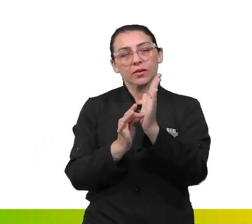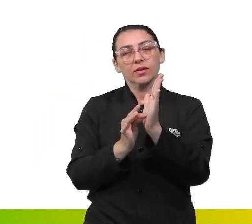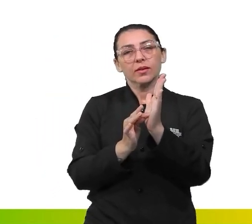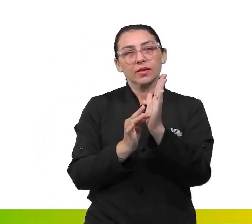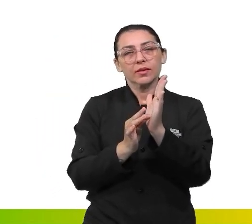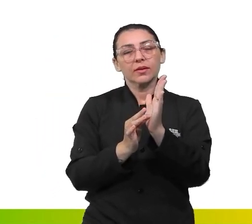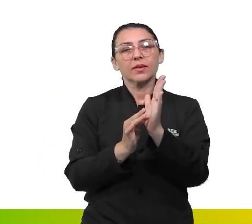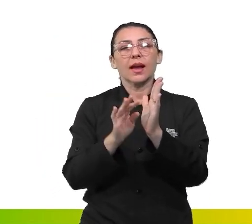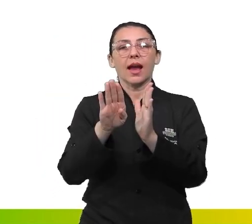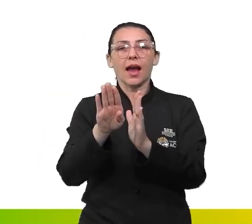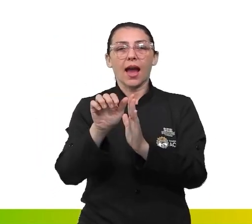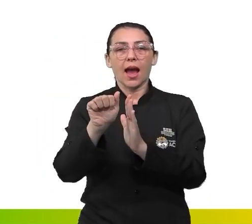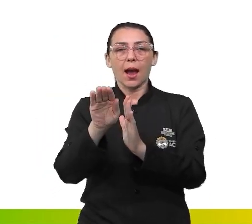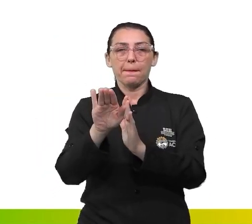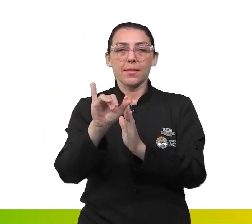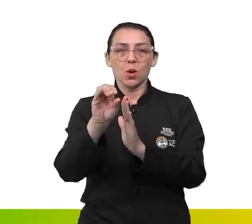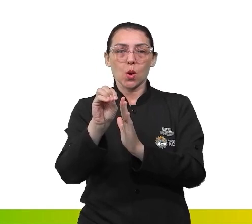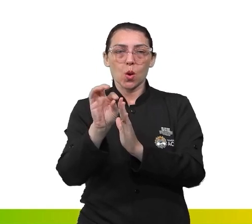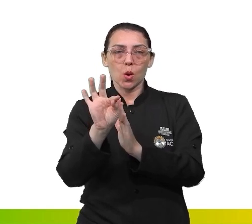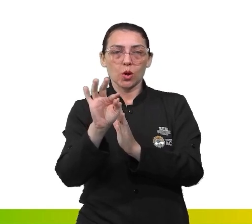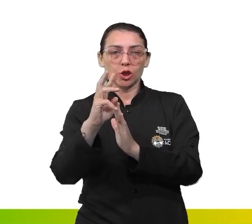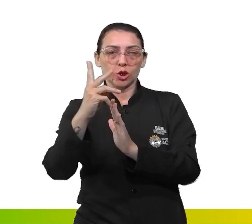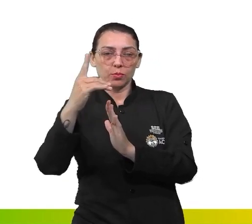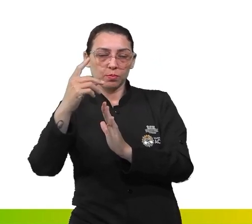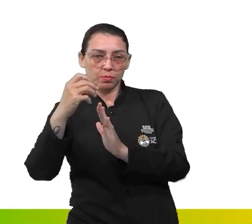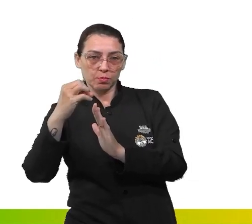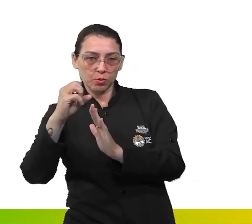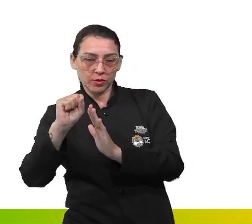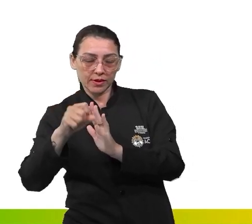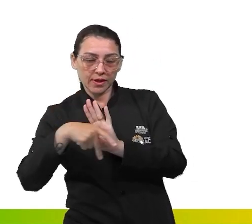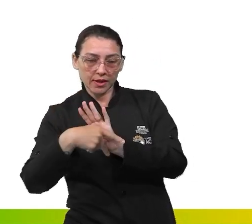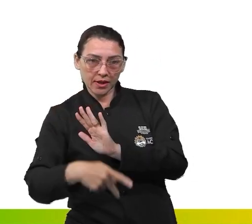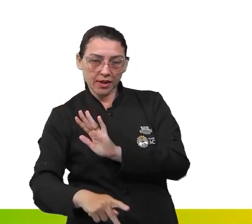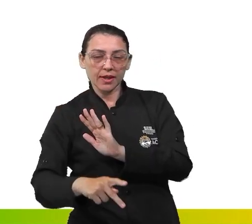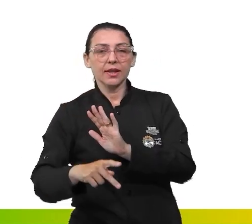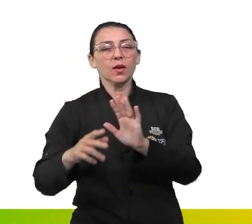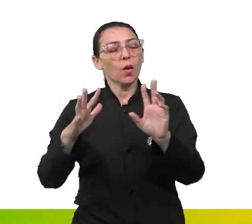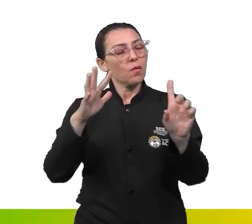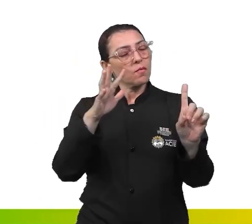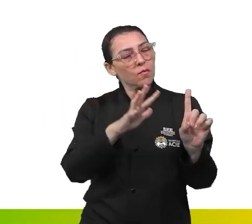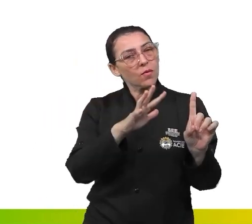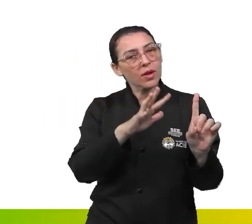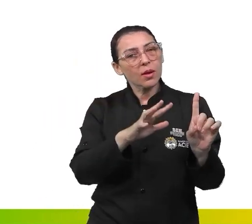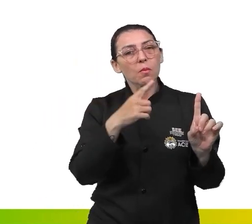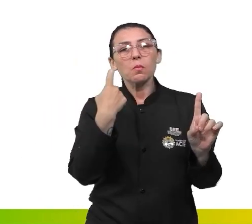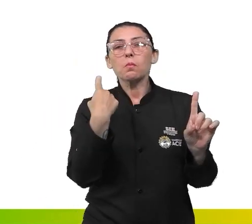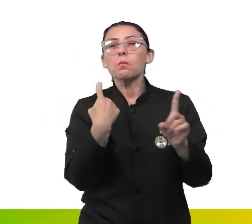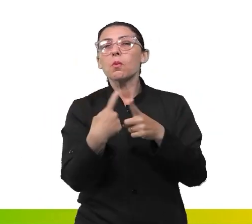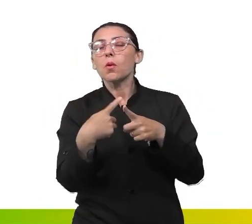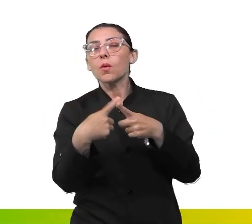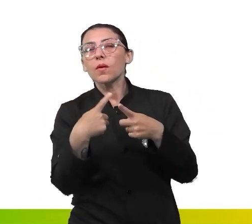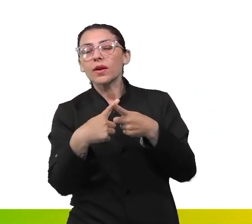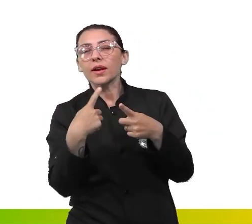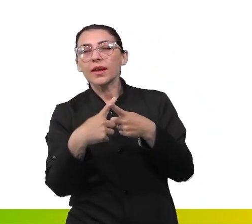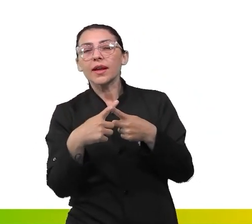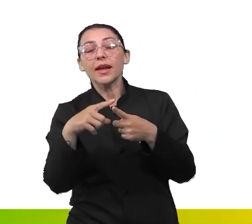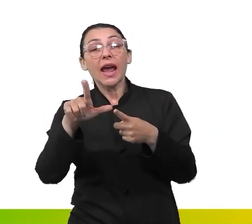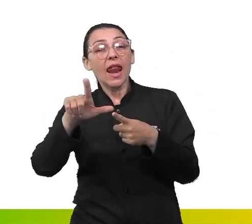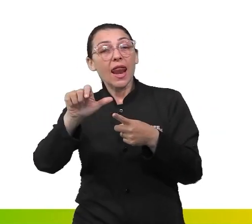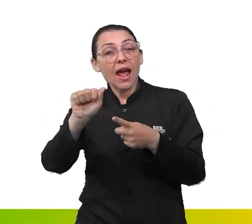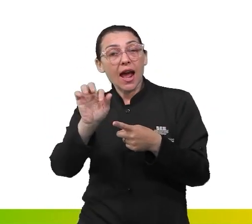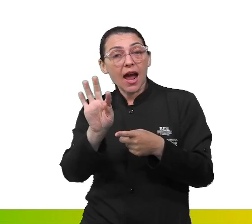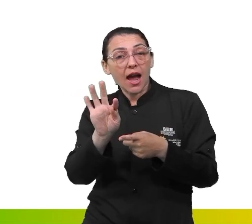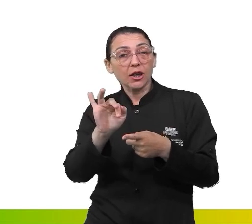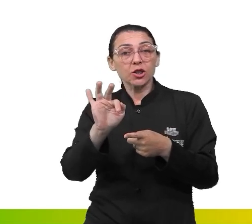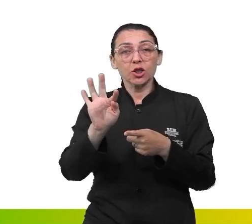processos abióticos. Aqui no continente são fortemente influenciados pelo que a gente chama de latitude